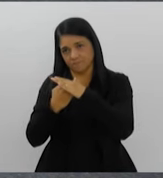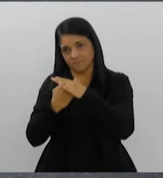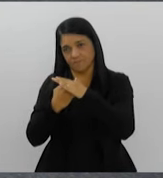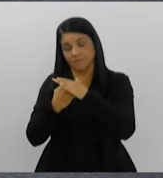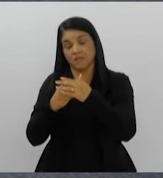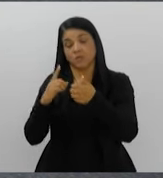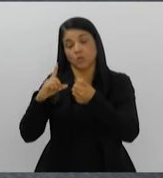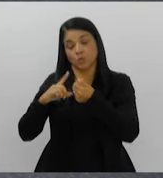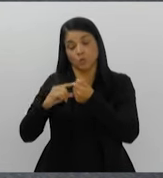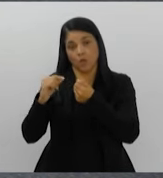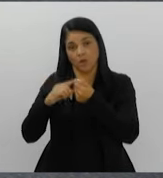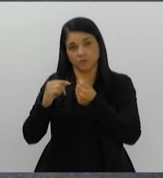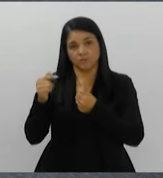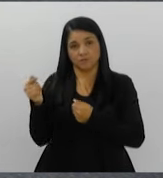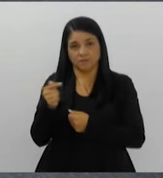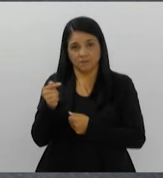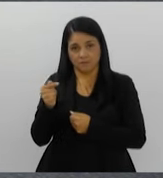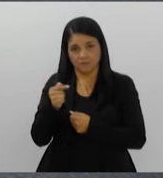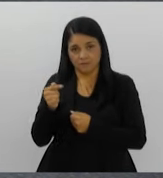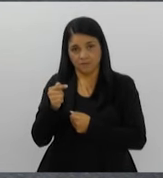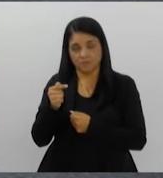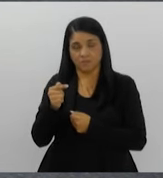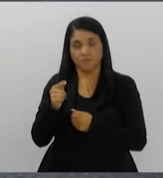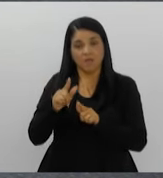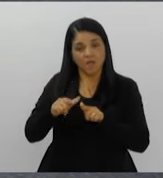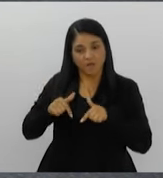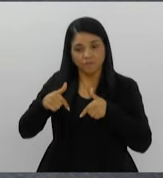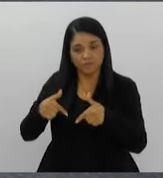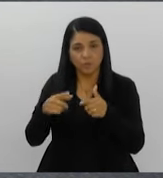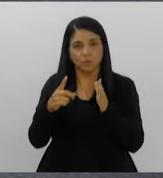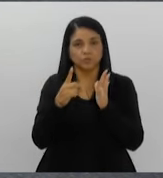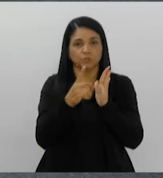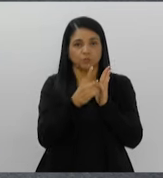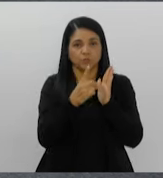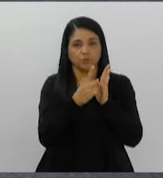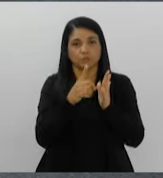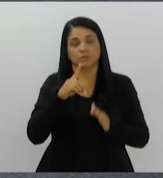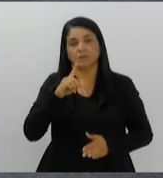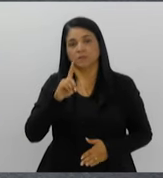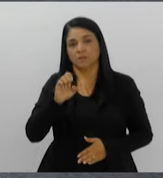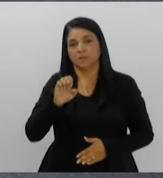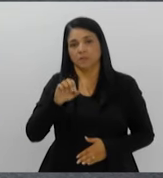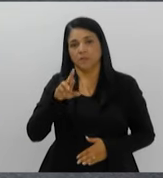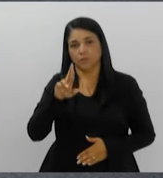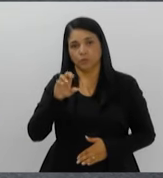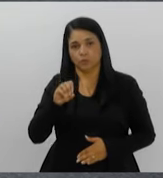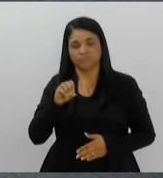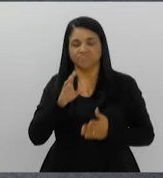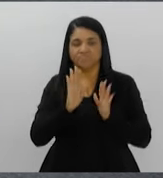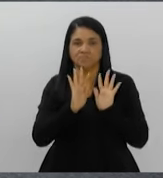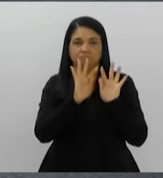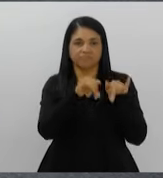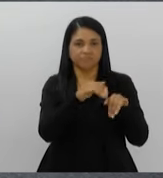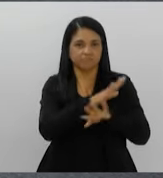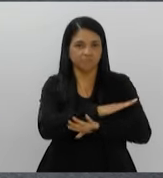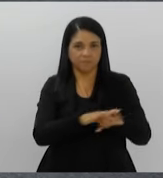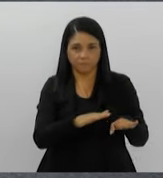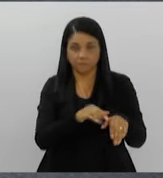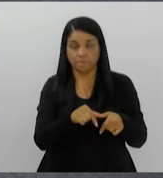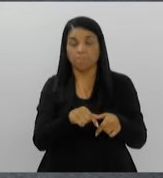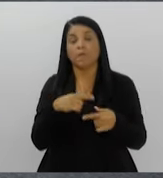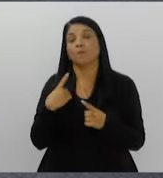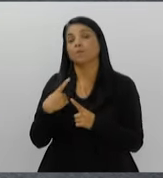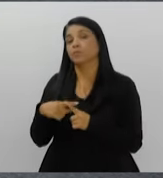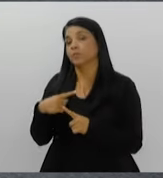artigo 77, a função do Detro passava a ser inexistente. Por quê, senhora